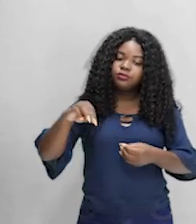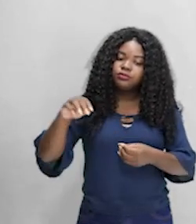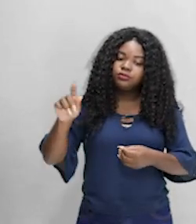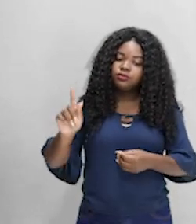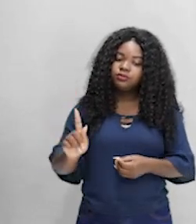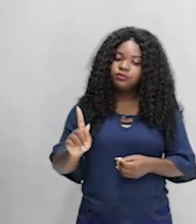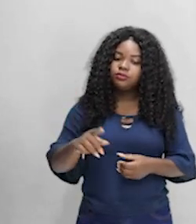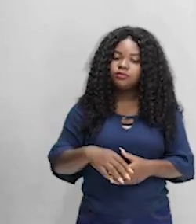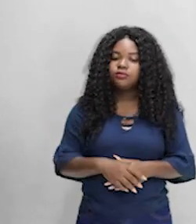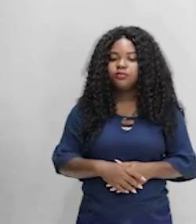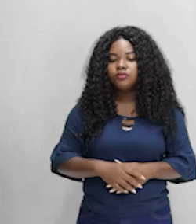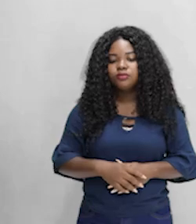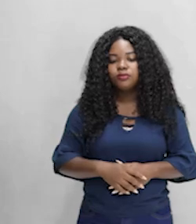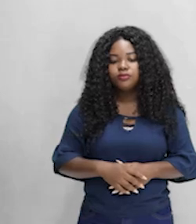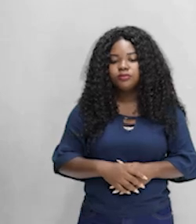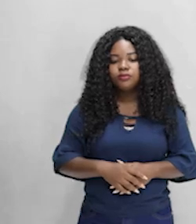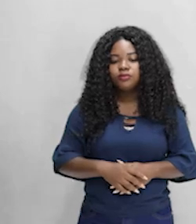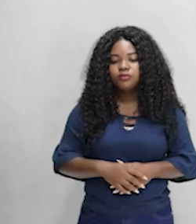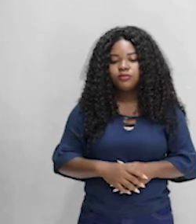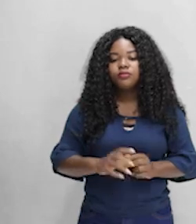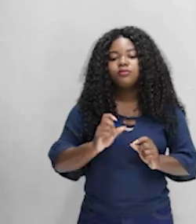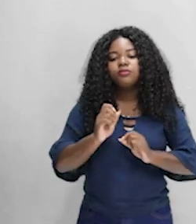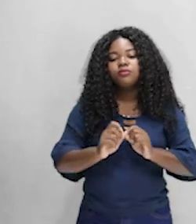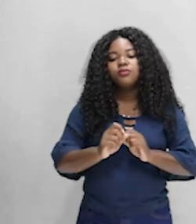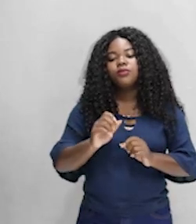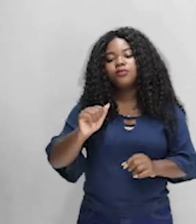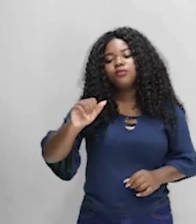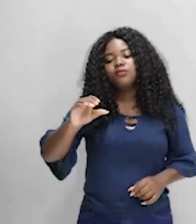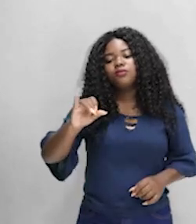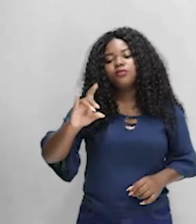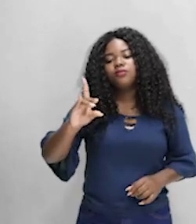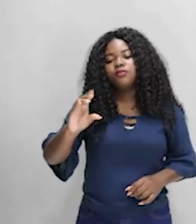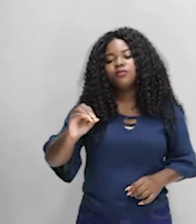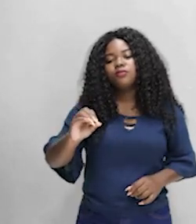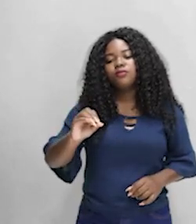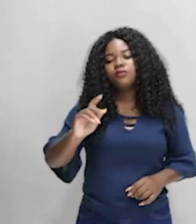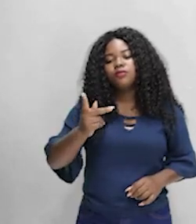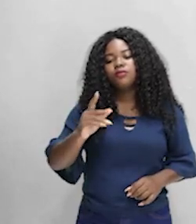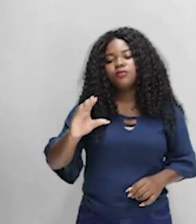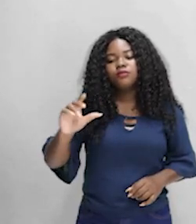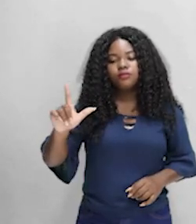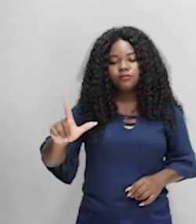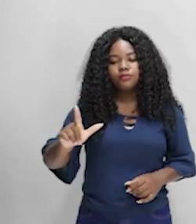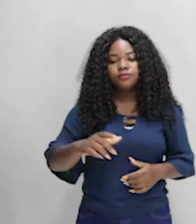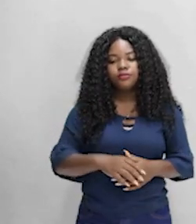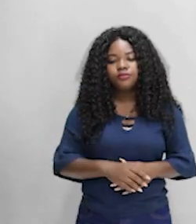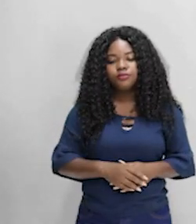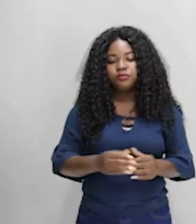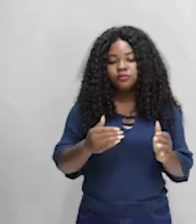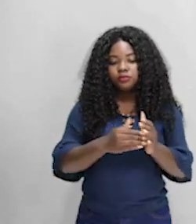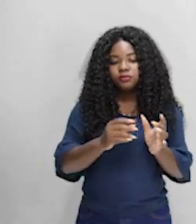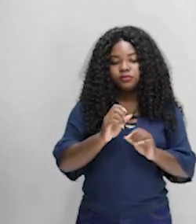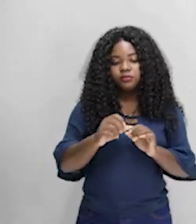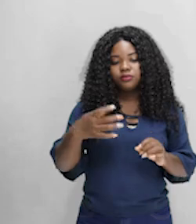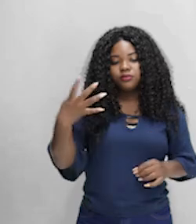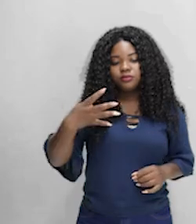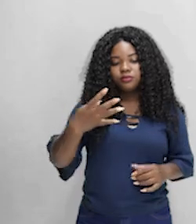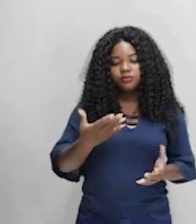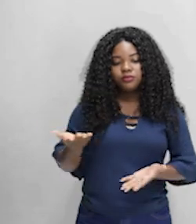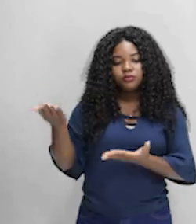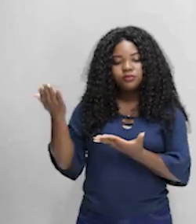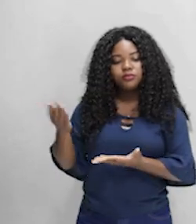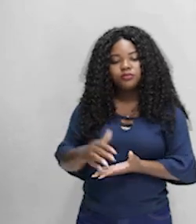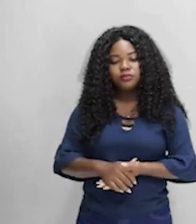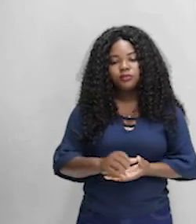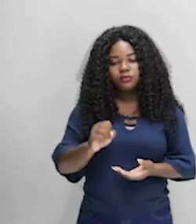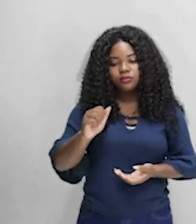com base. Quem vai reagir com base será um ácido, no caso o HCl. E, por fim, o frasco 4 contém